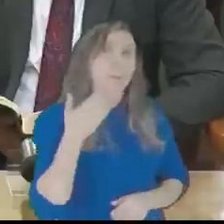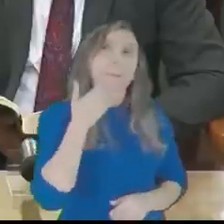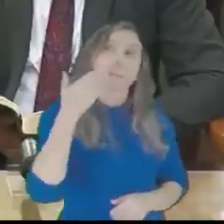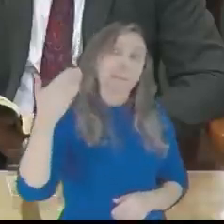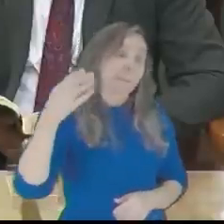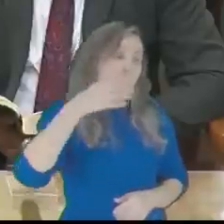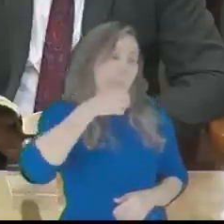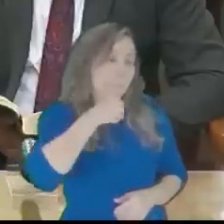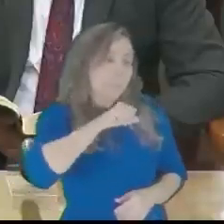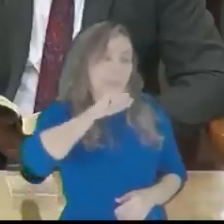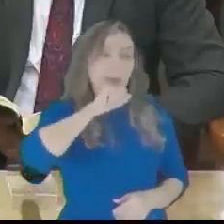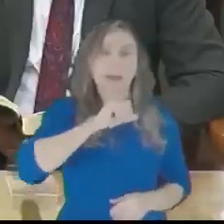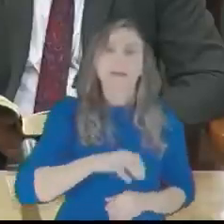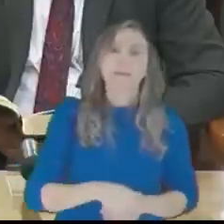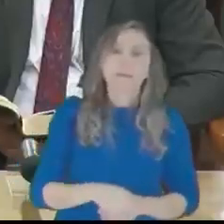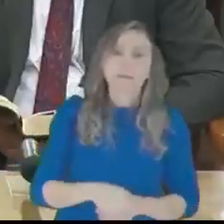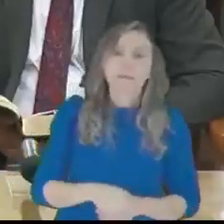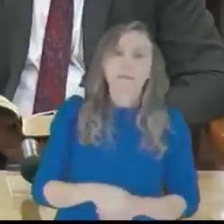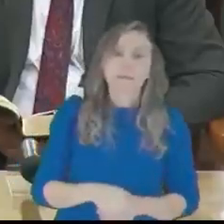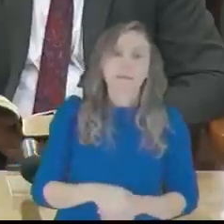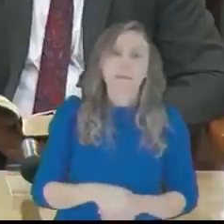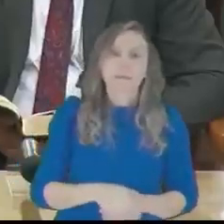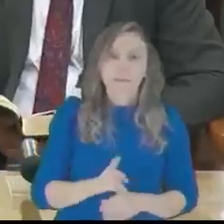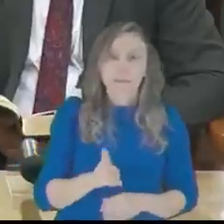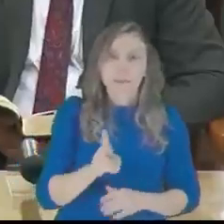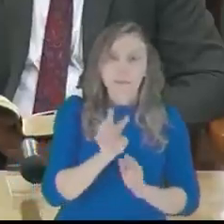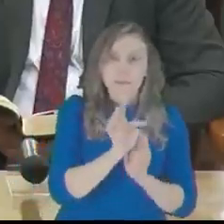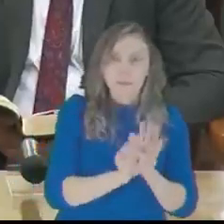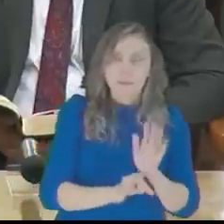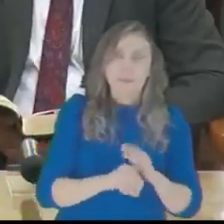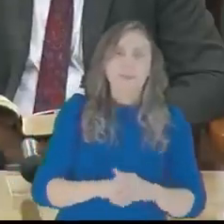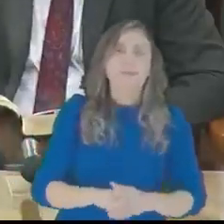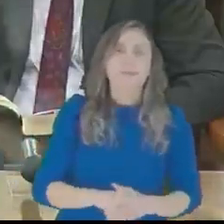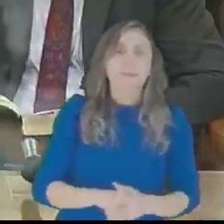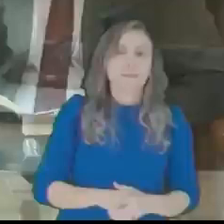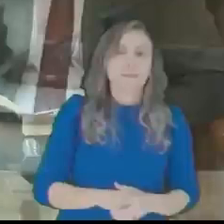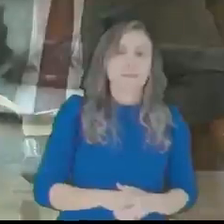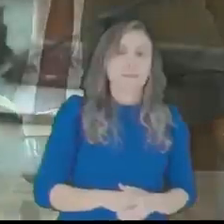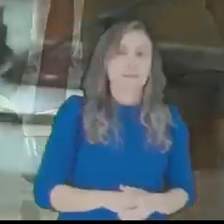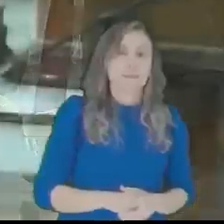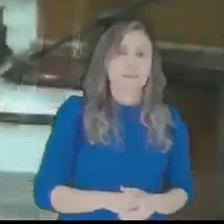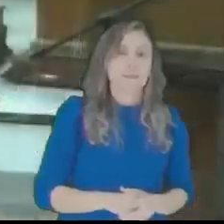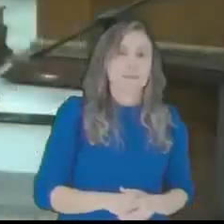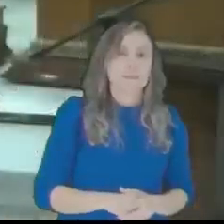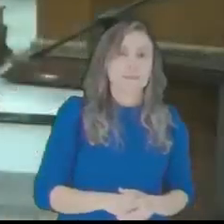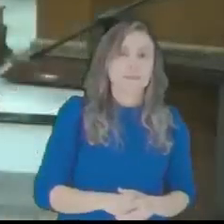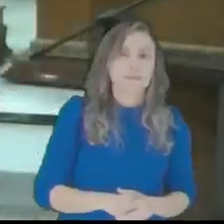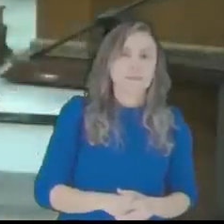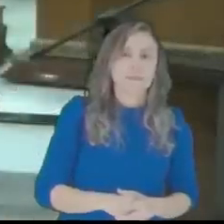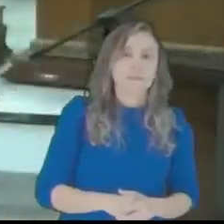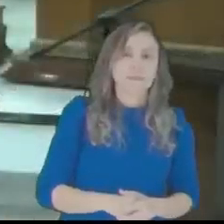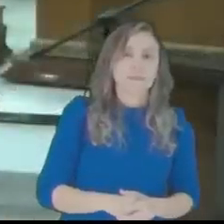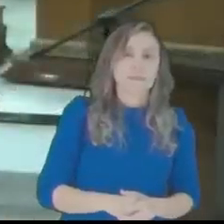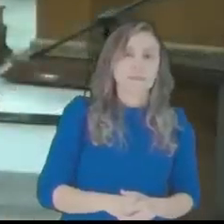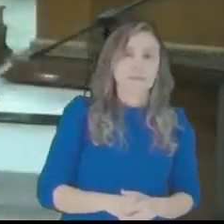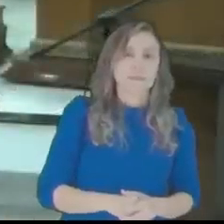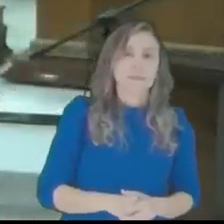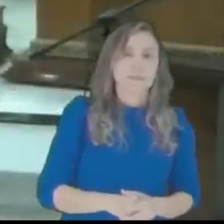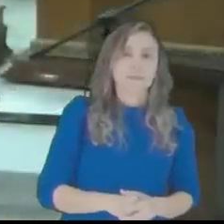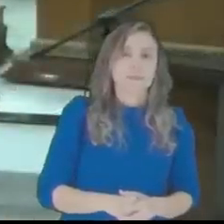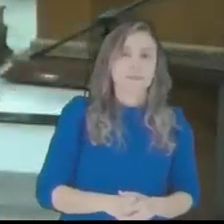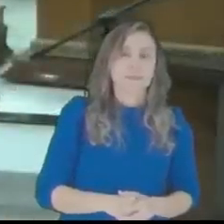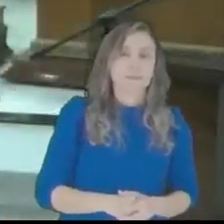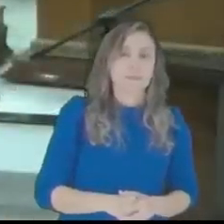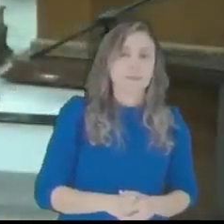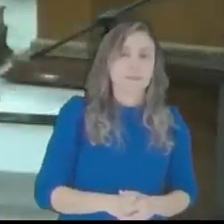pessoa. Lá no mesmo pedaço. E eu rogarei. E ele vos